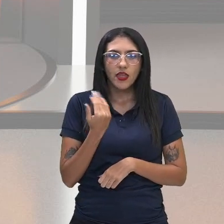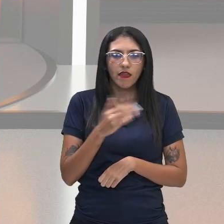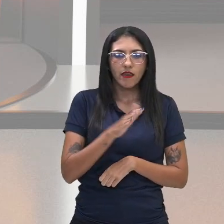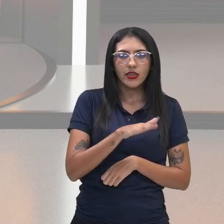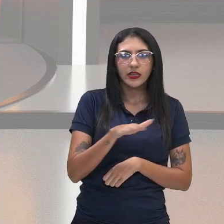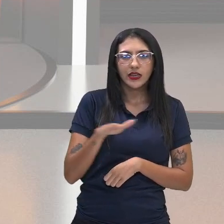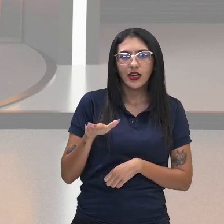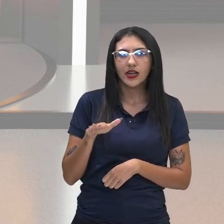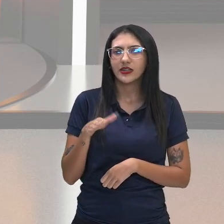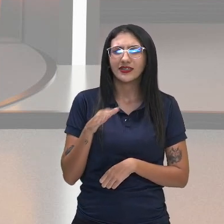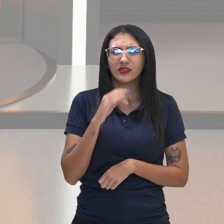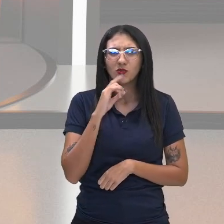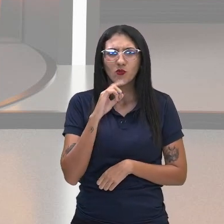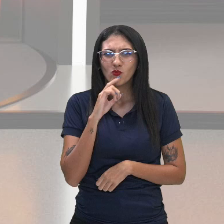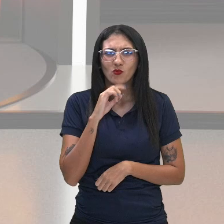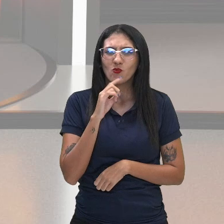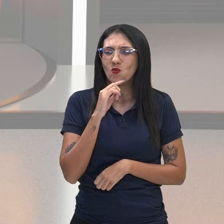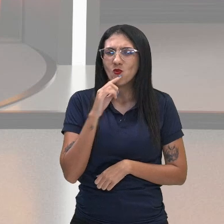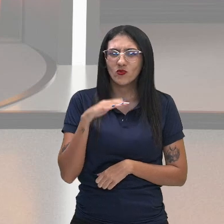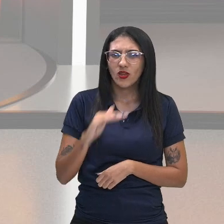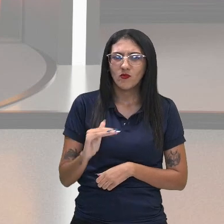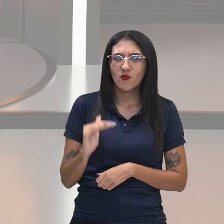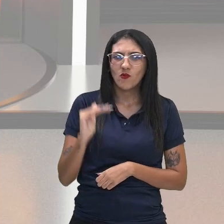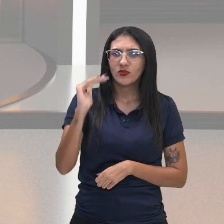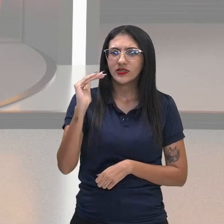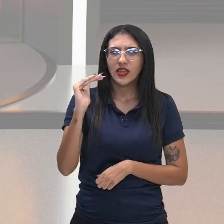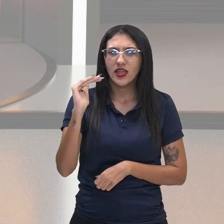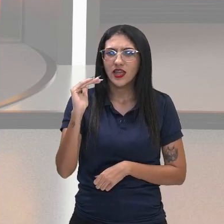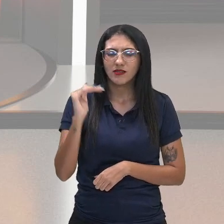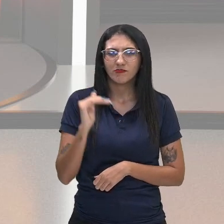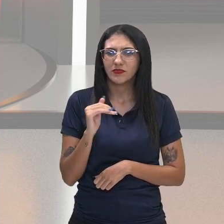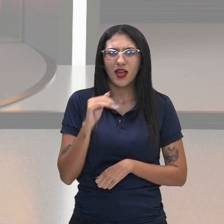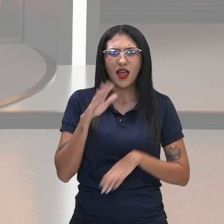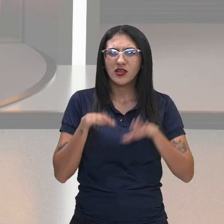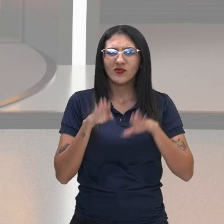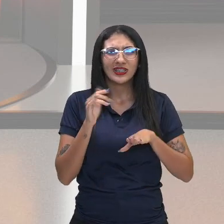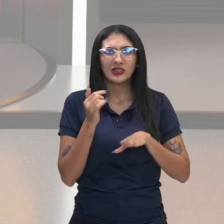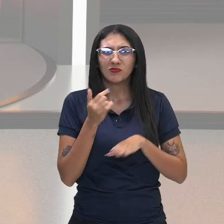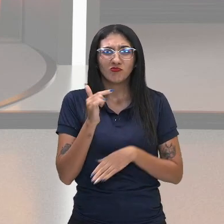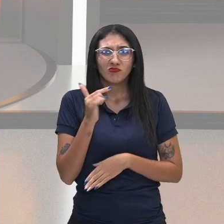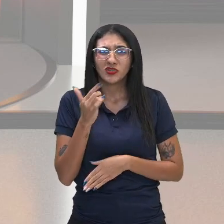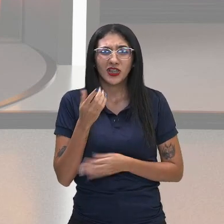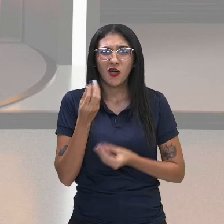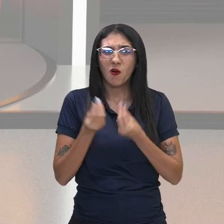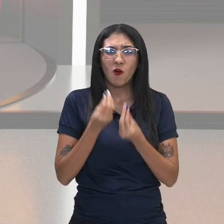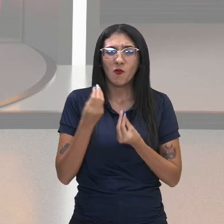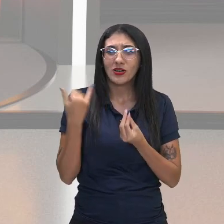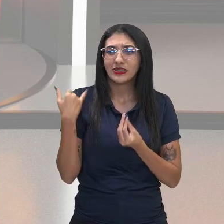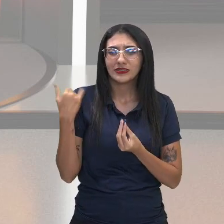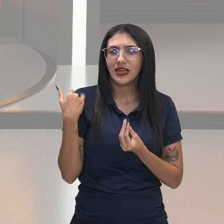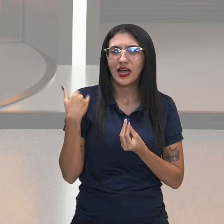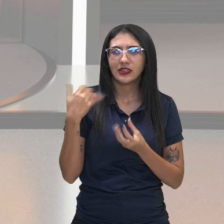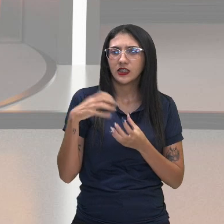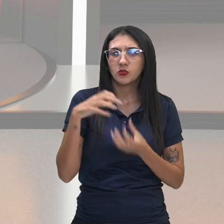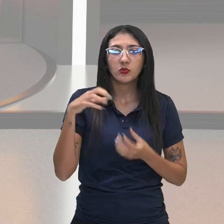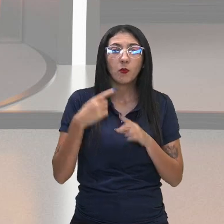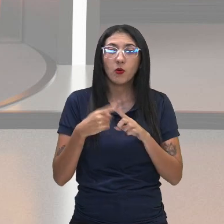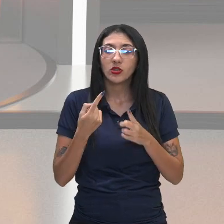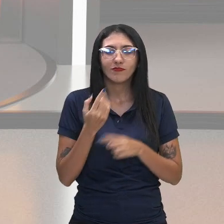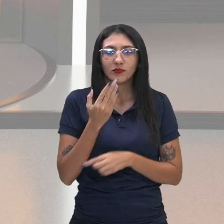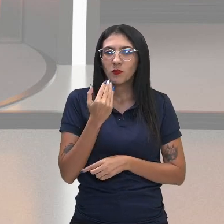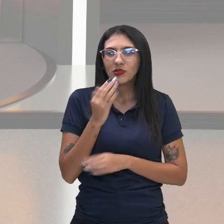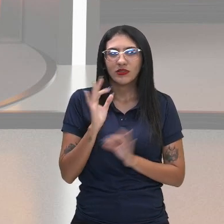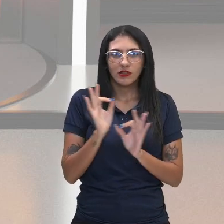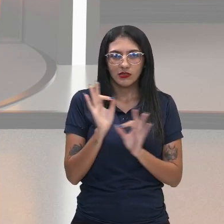que não conseguiam se desenvolver e até mesmo nem conseguiam muitas vezes chegar à idade adulta por conta de quê? De má nutrição.